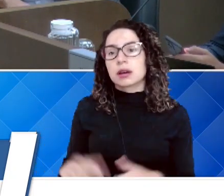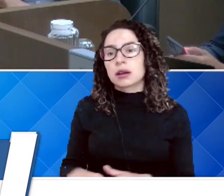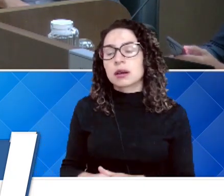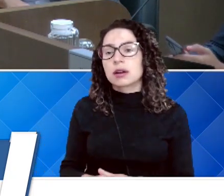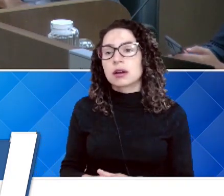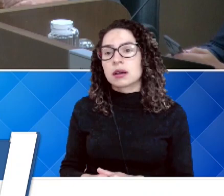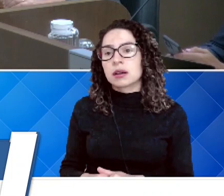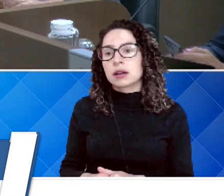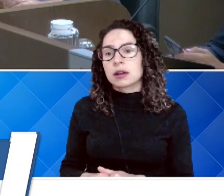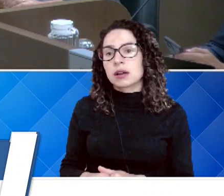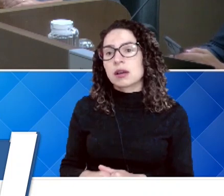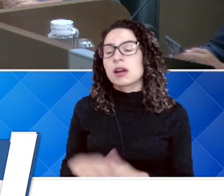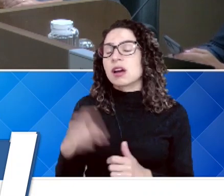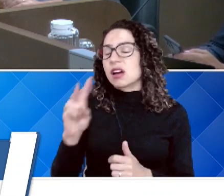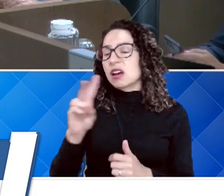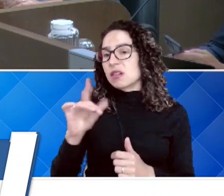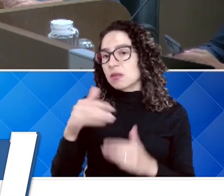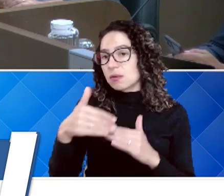E vai